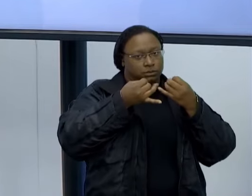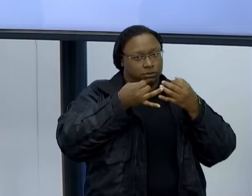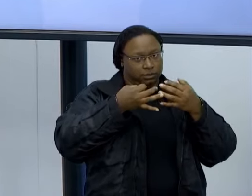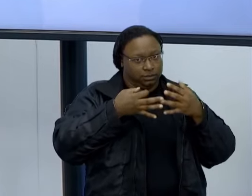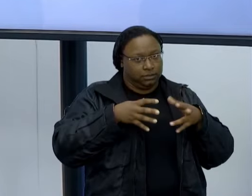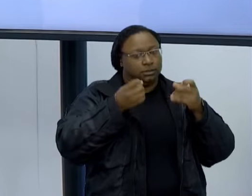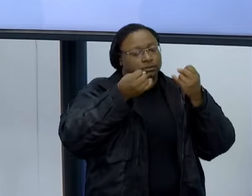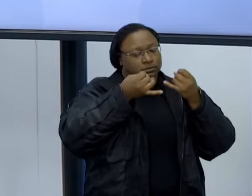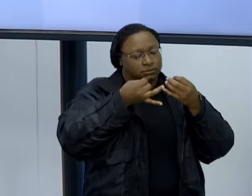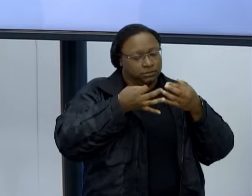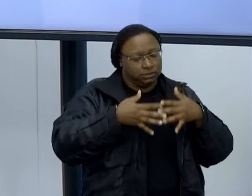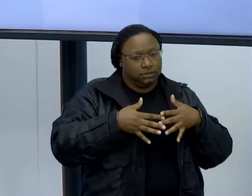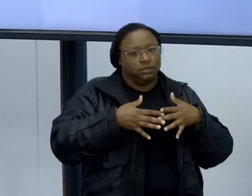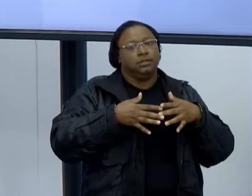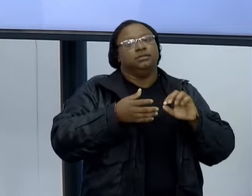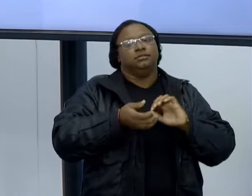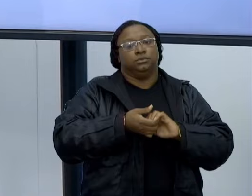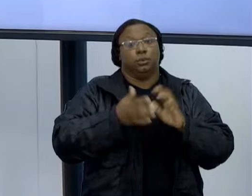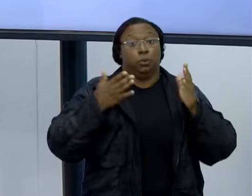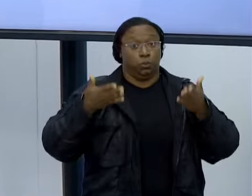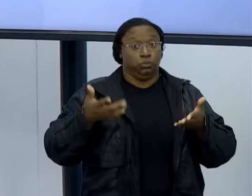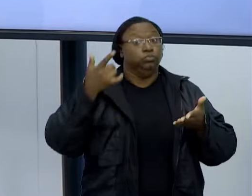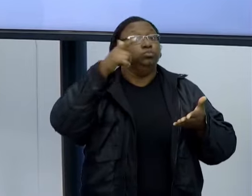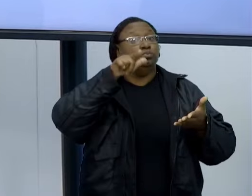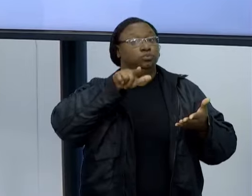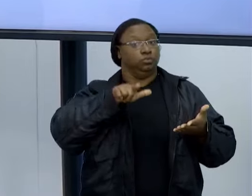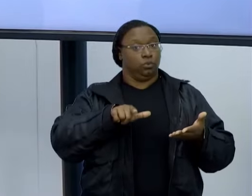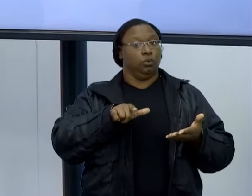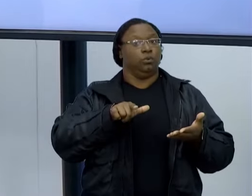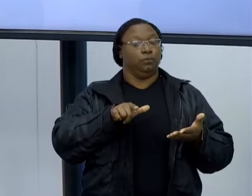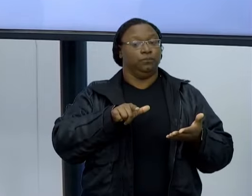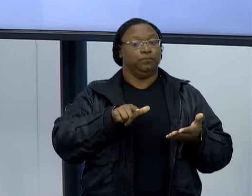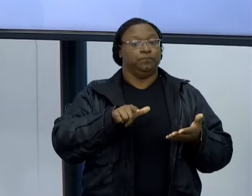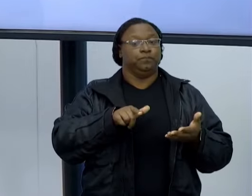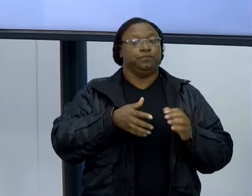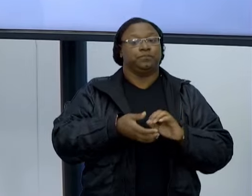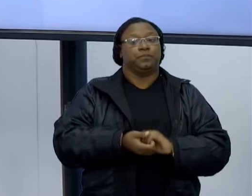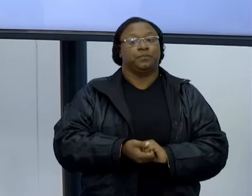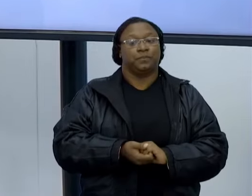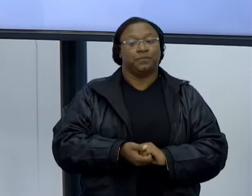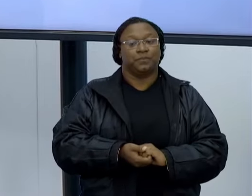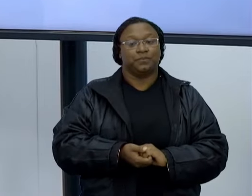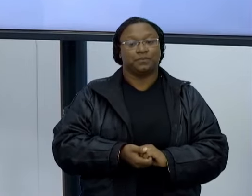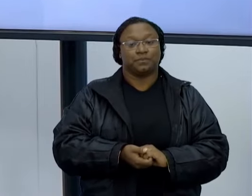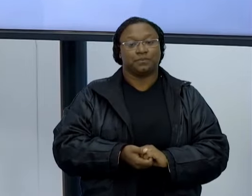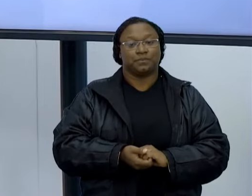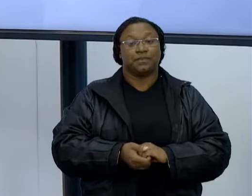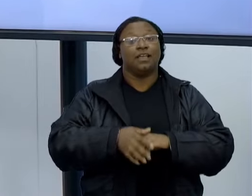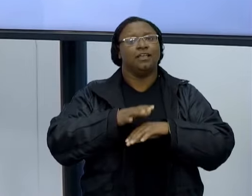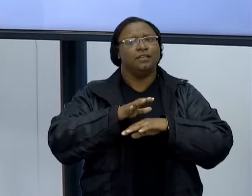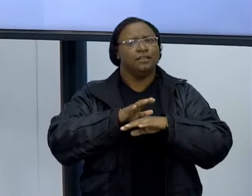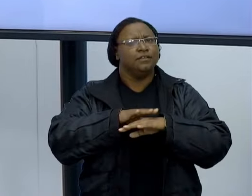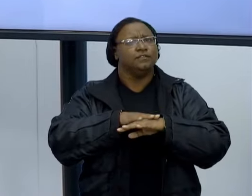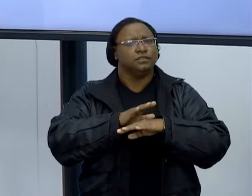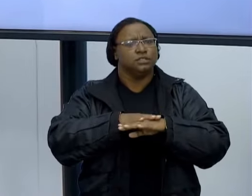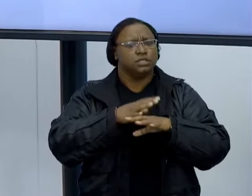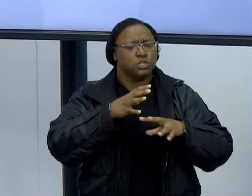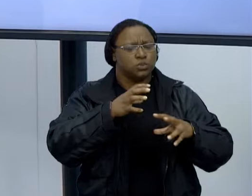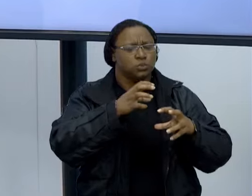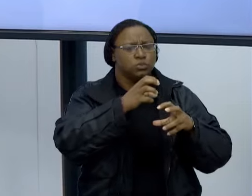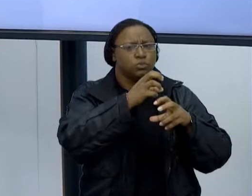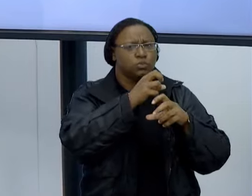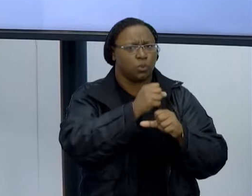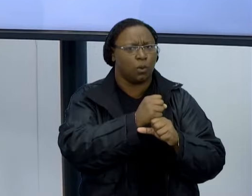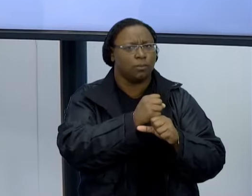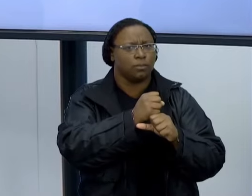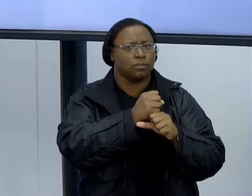retomar isso, eu dei como lição de casa, estou retomando hoje, né? A gente está retomando. E se a gente tivesse que fazer as contas